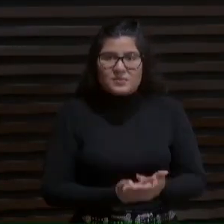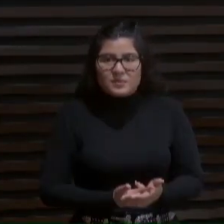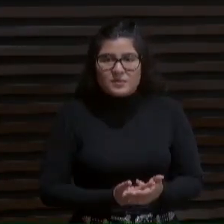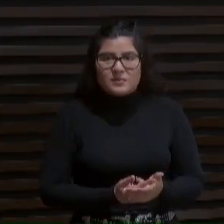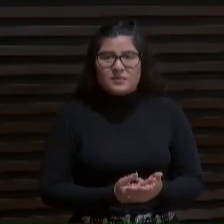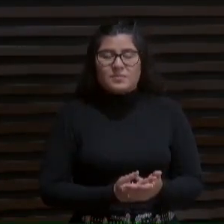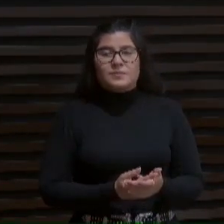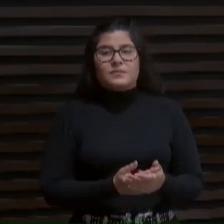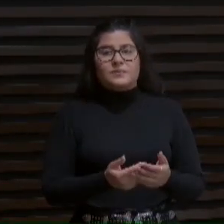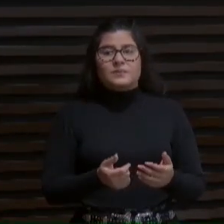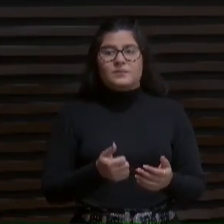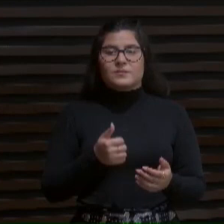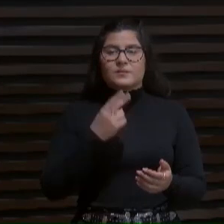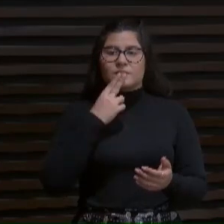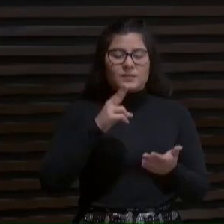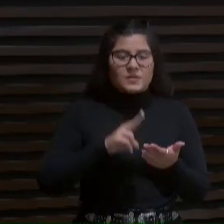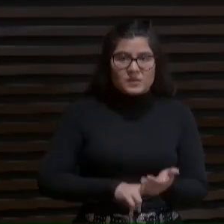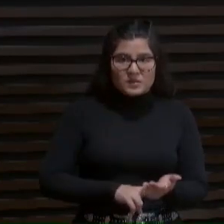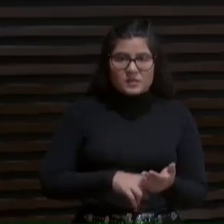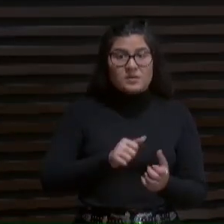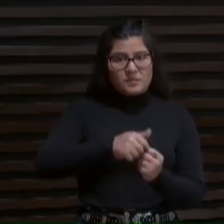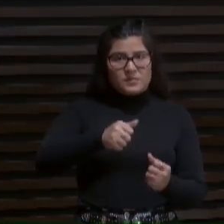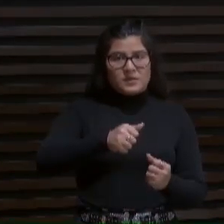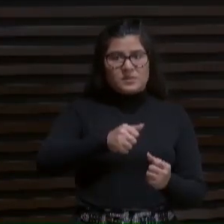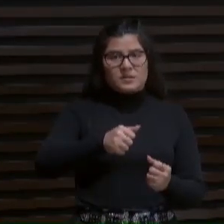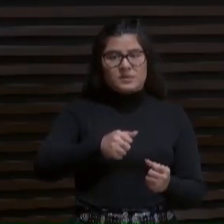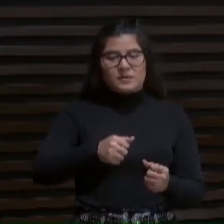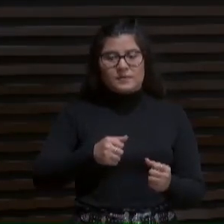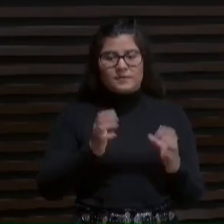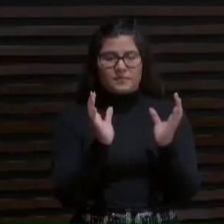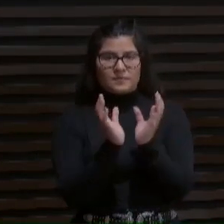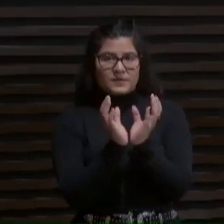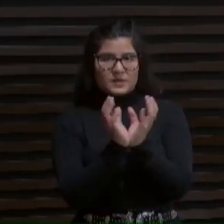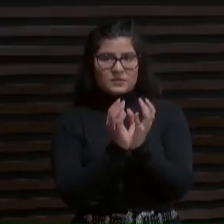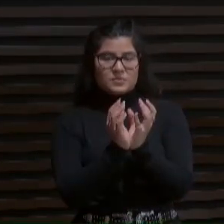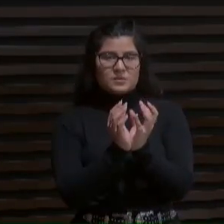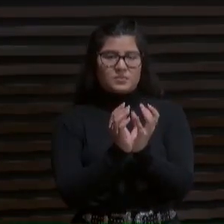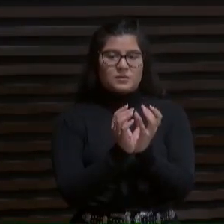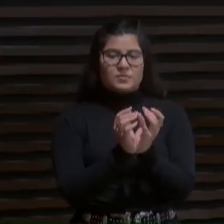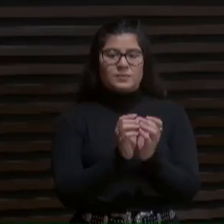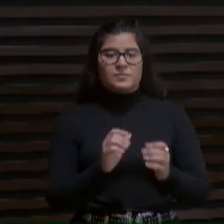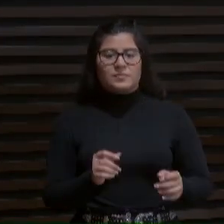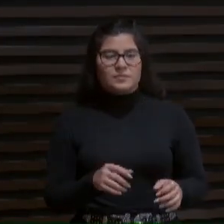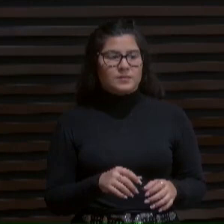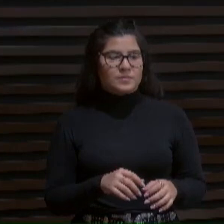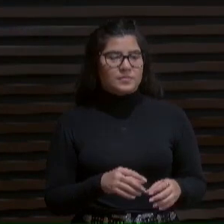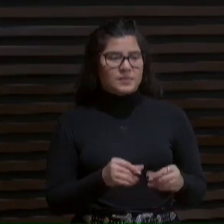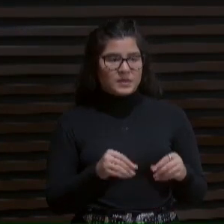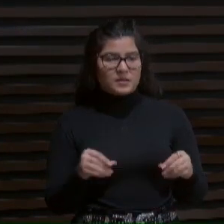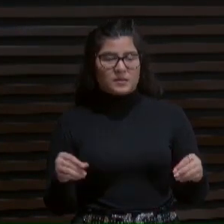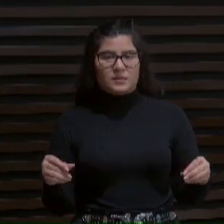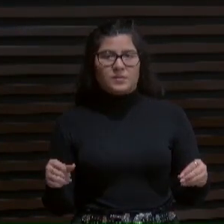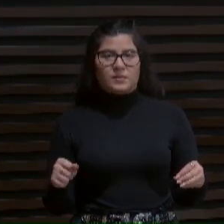a selada como a aberta, e coloque-as num vaso de barro, para que se conservem por muitos dias. Porque assim